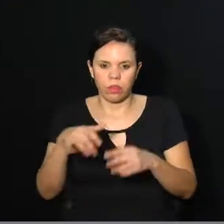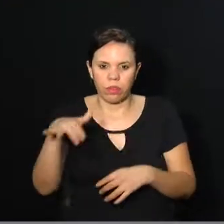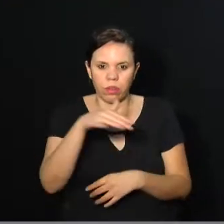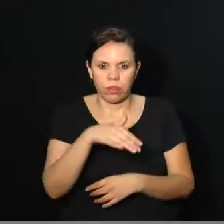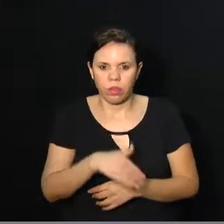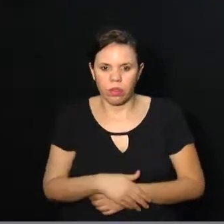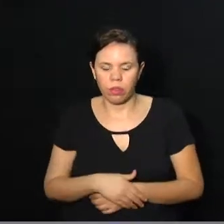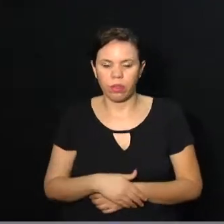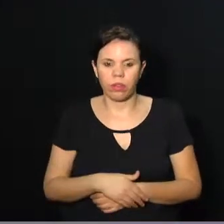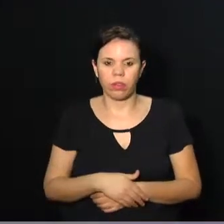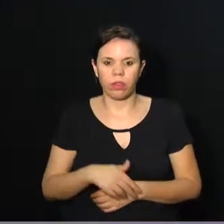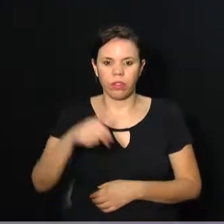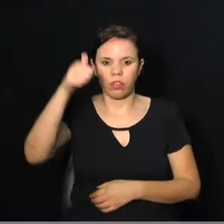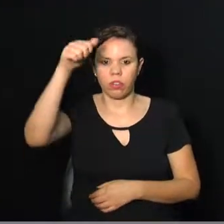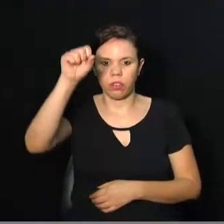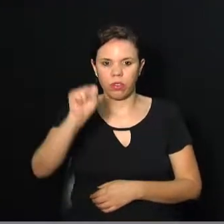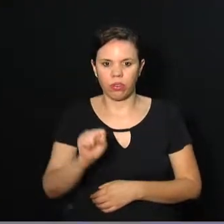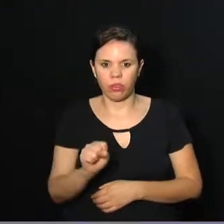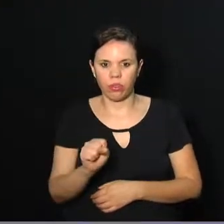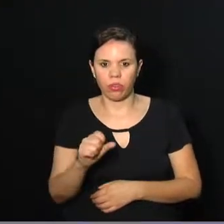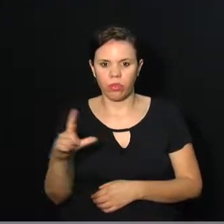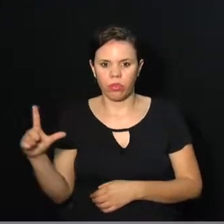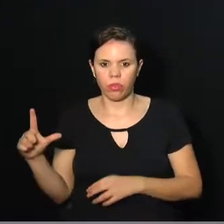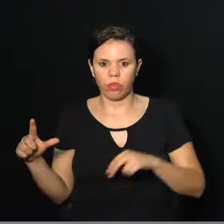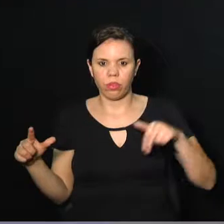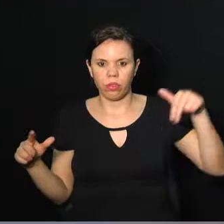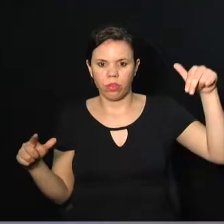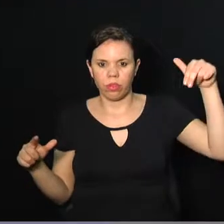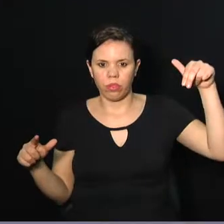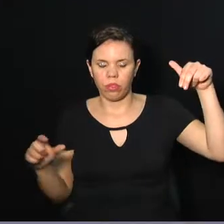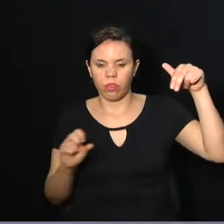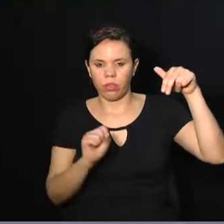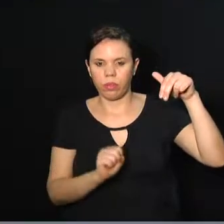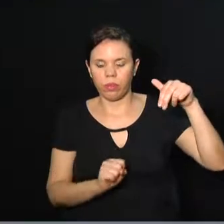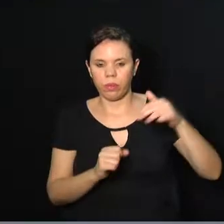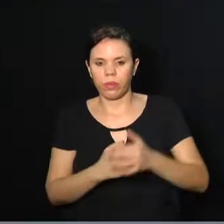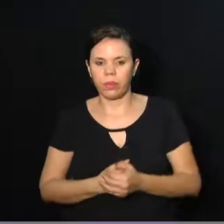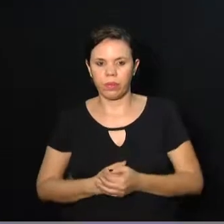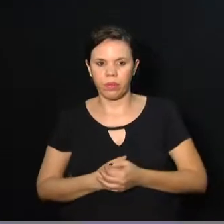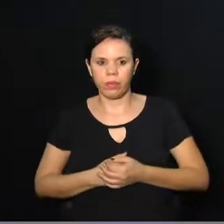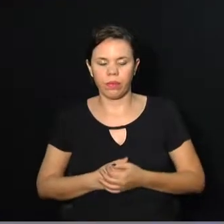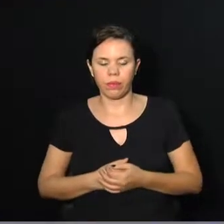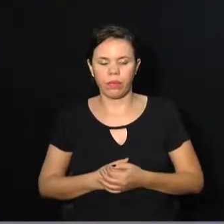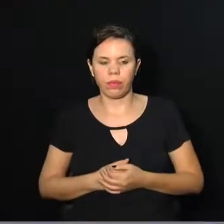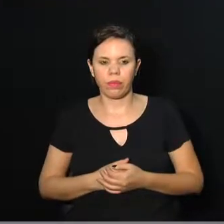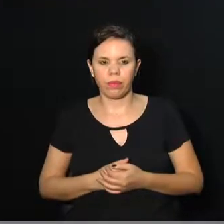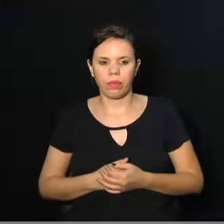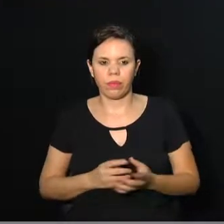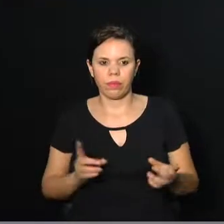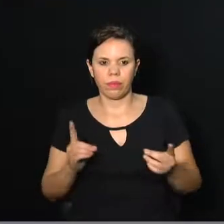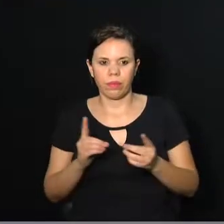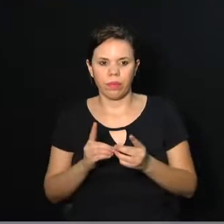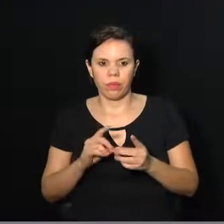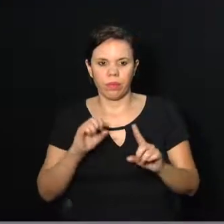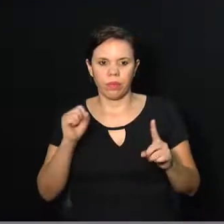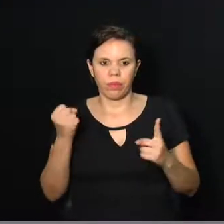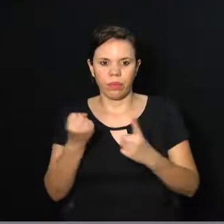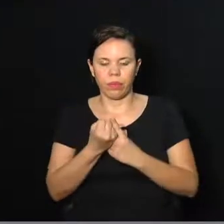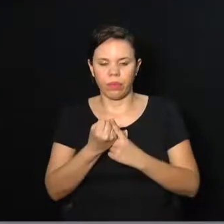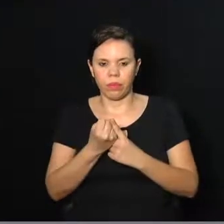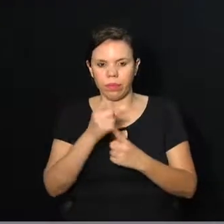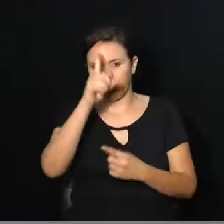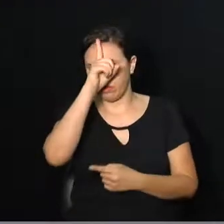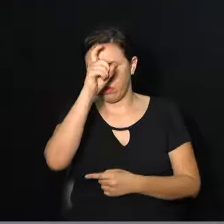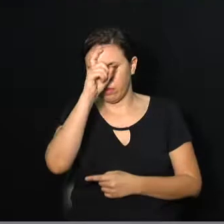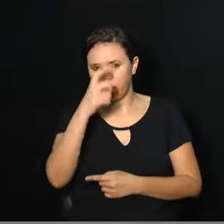Norte, Sul, Leste e Noroeste, tá? E o o serviço social na maternidade de Campinas, ele